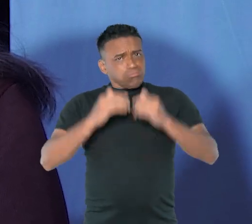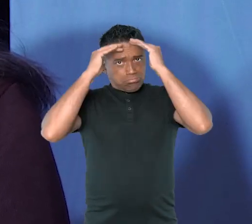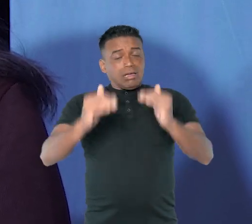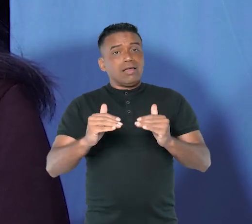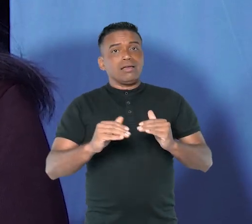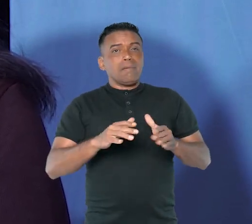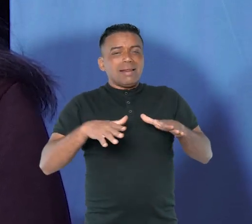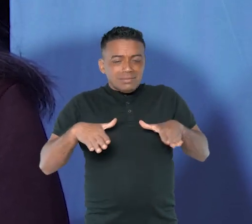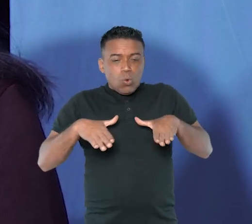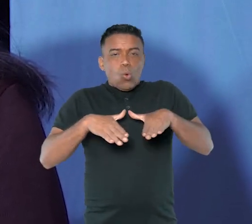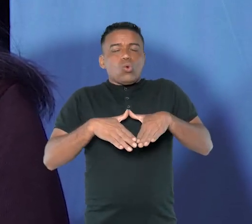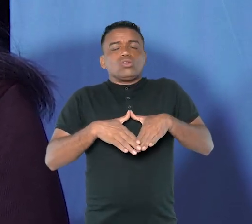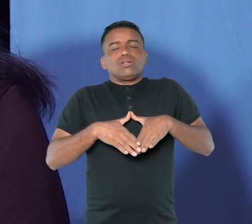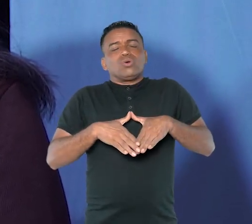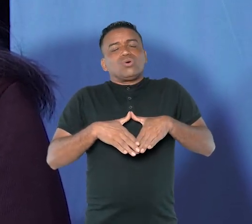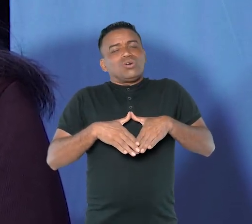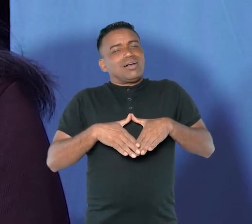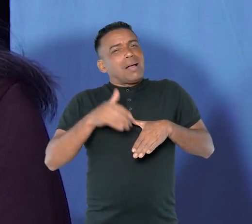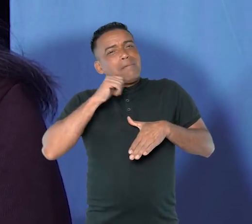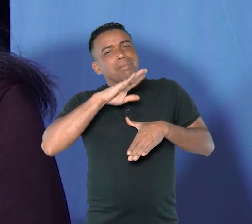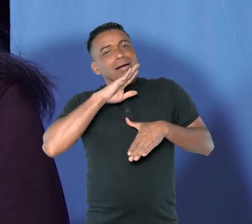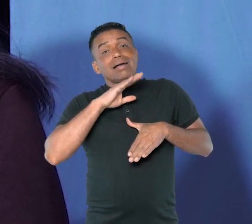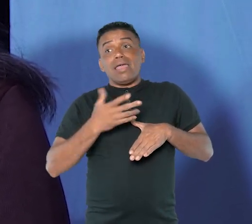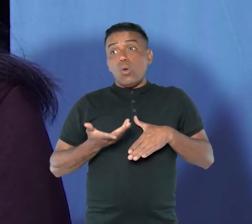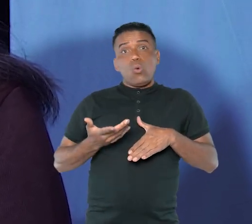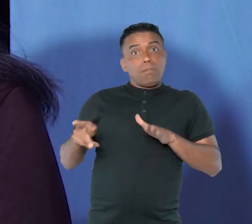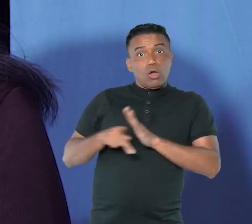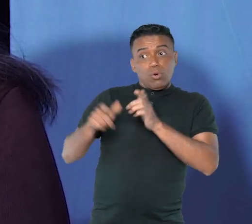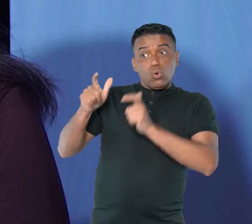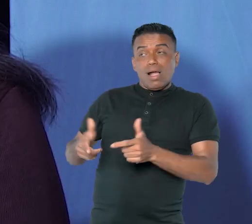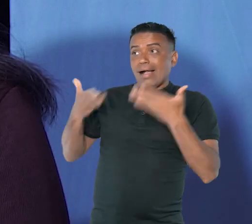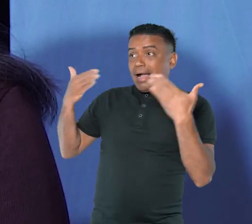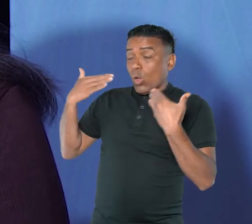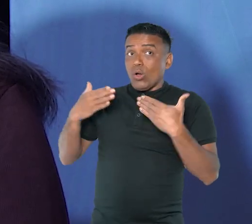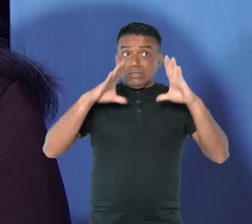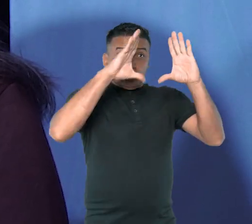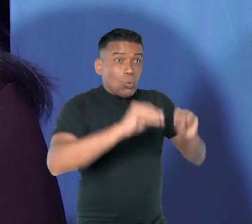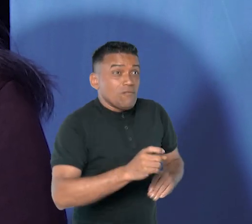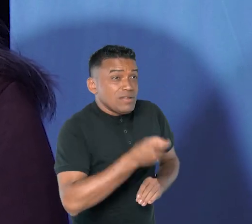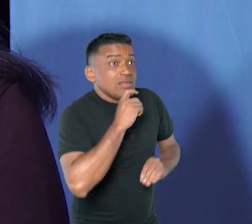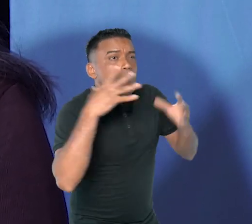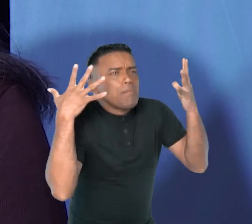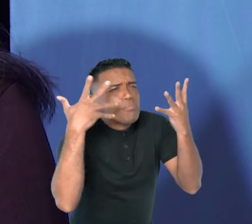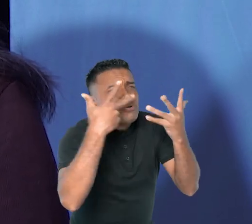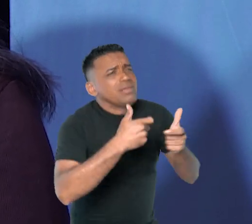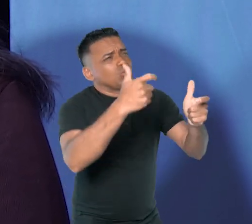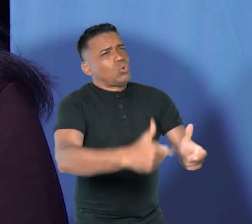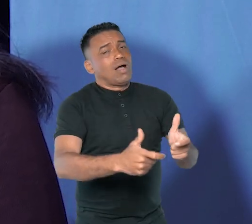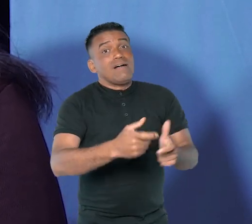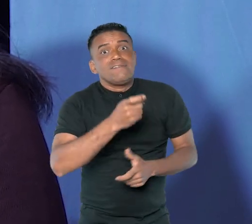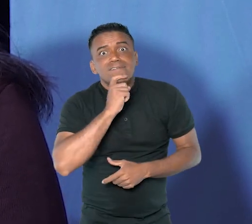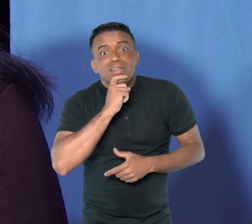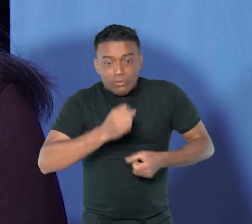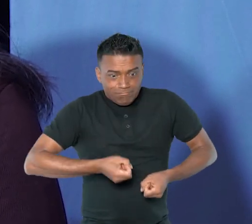como deve ser um útero acolhedor e familiar. Embora eu seja um bicho tropical, a escuridão e o frio são apenas beleza neste lugar. O frio